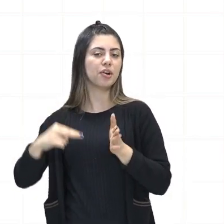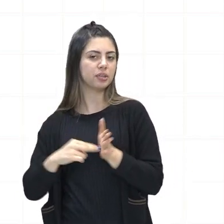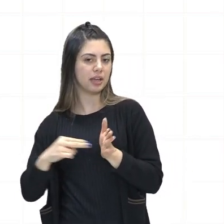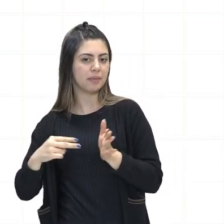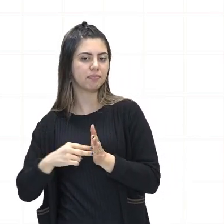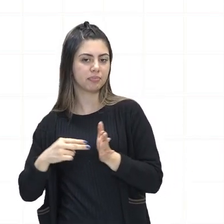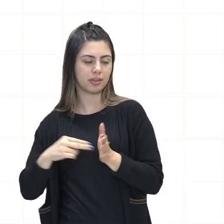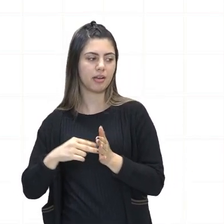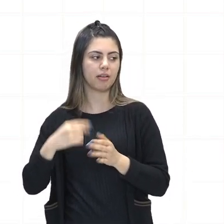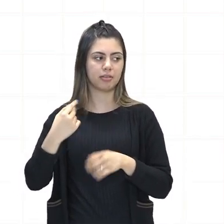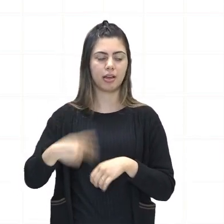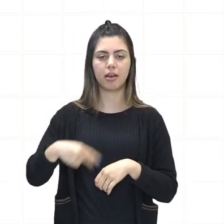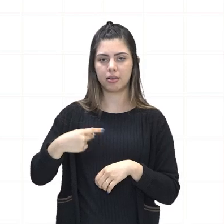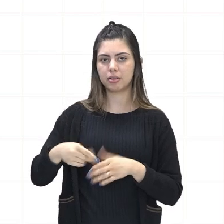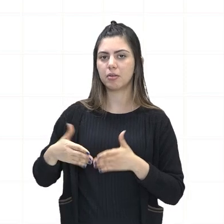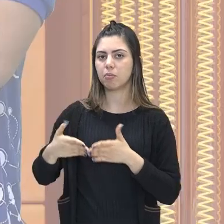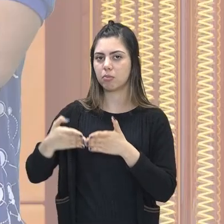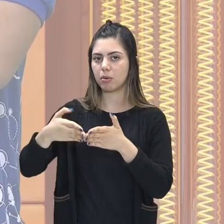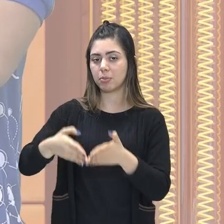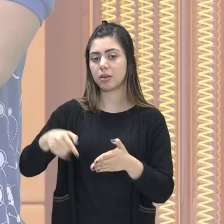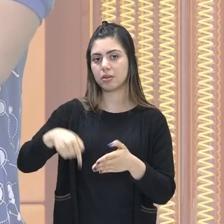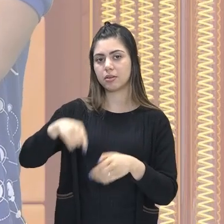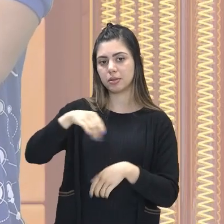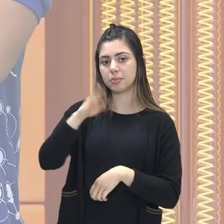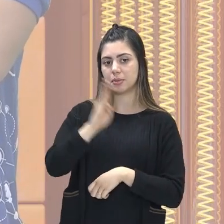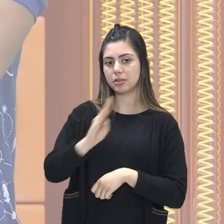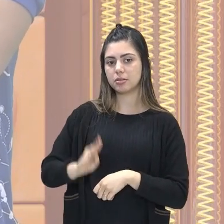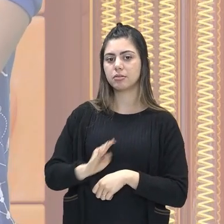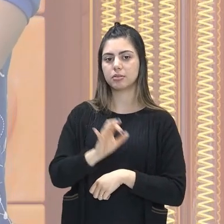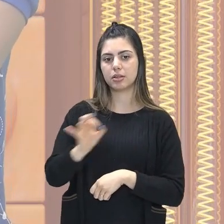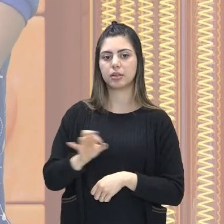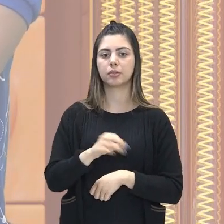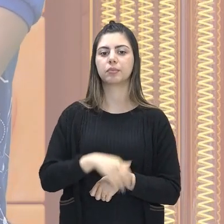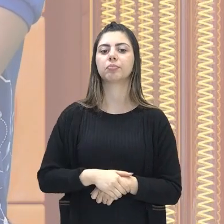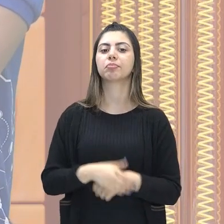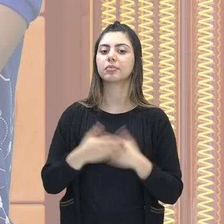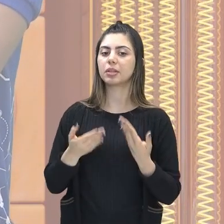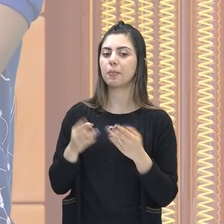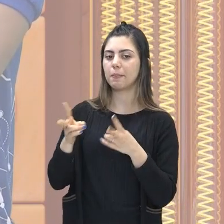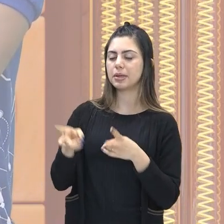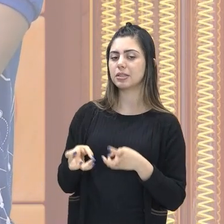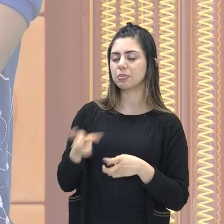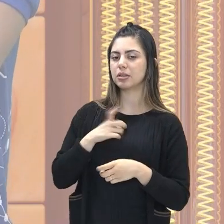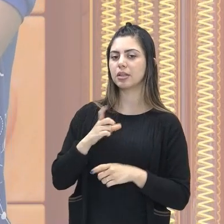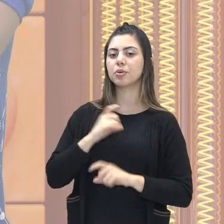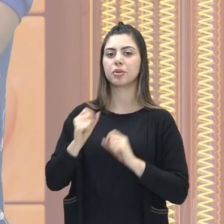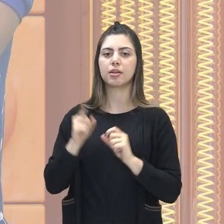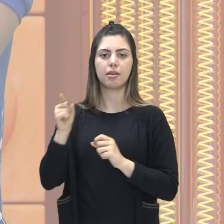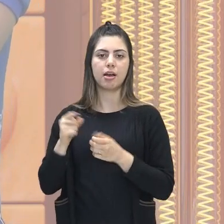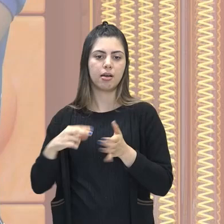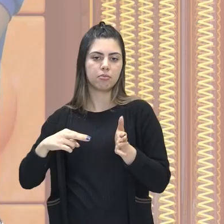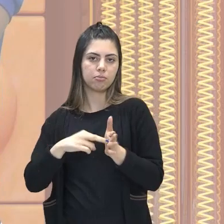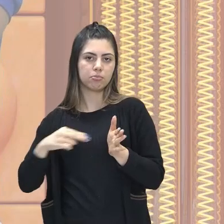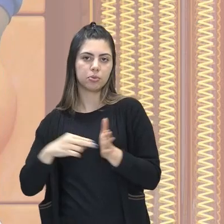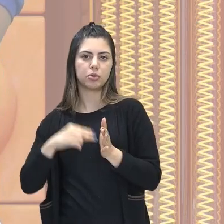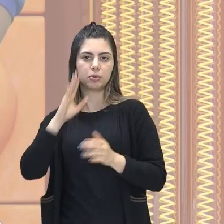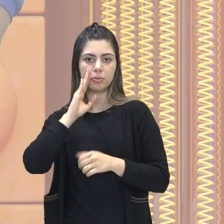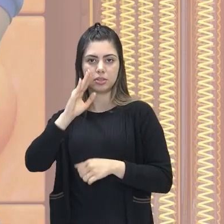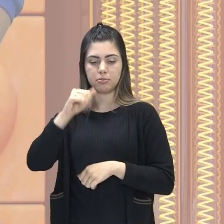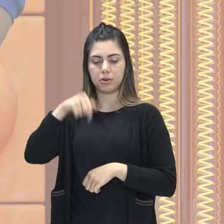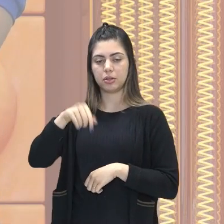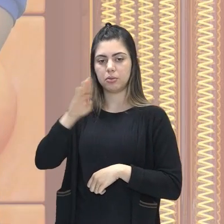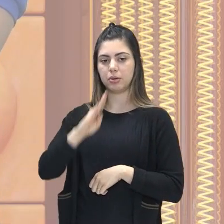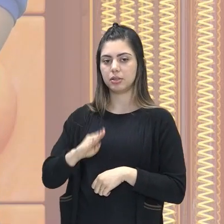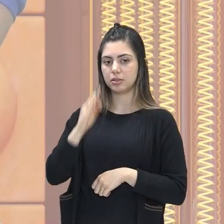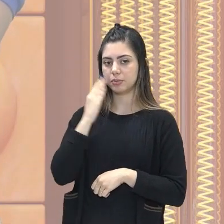aqui do território brasileiro, né? Então o Porto de Santos está bem aqui, ó, nessa parte aqui do mapa, né? E a região do